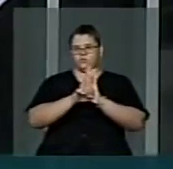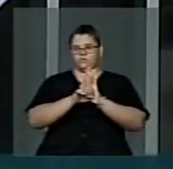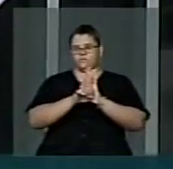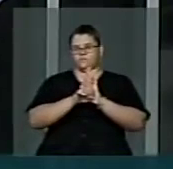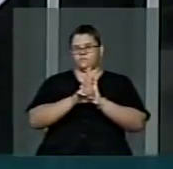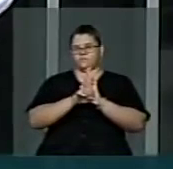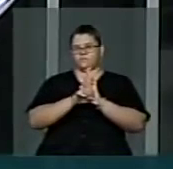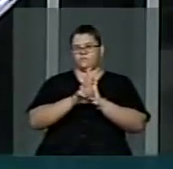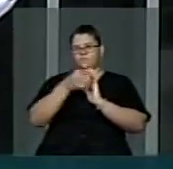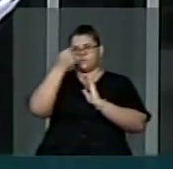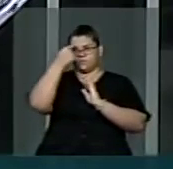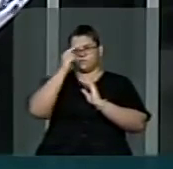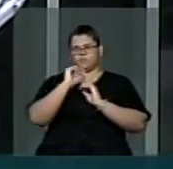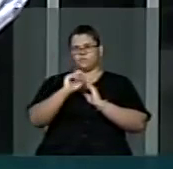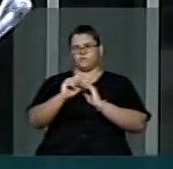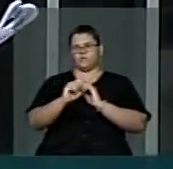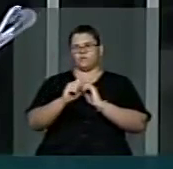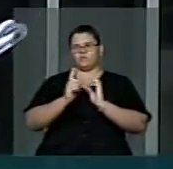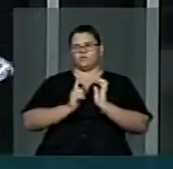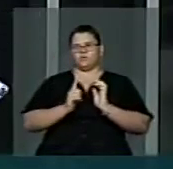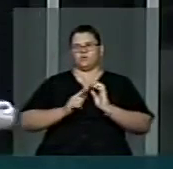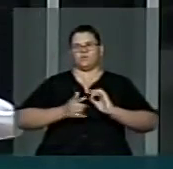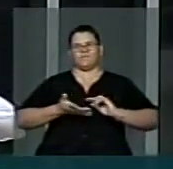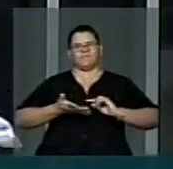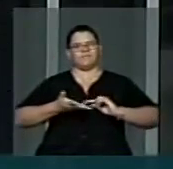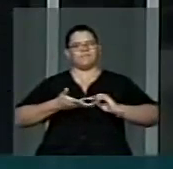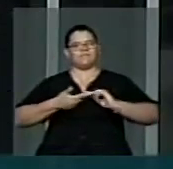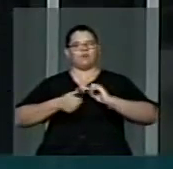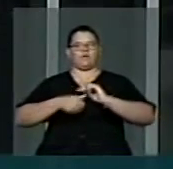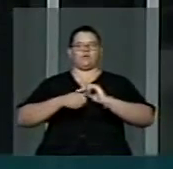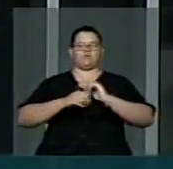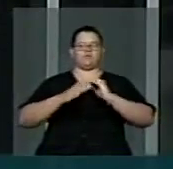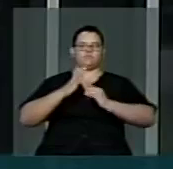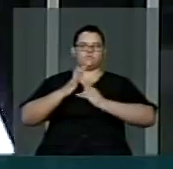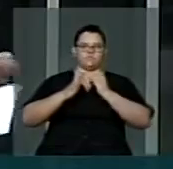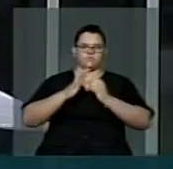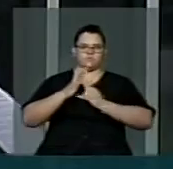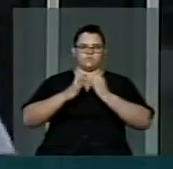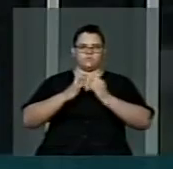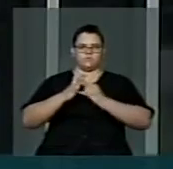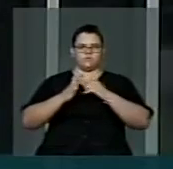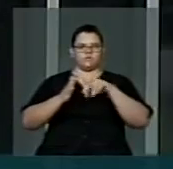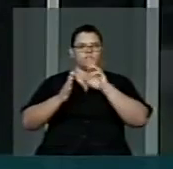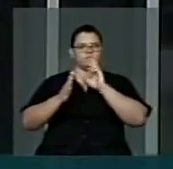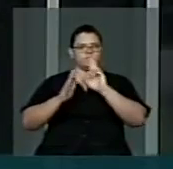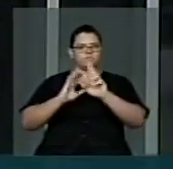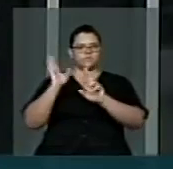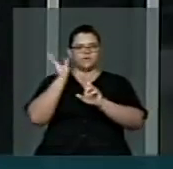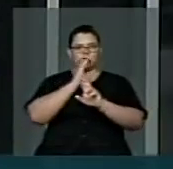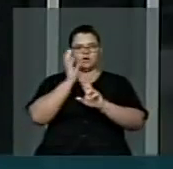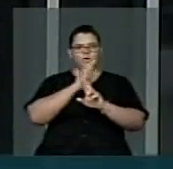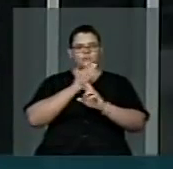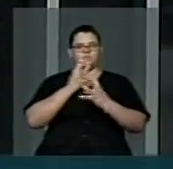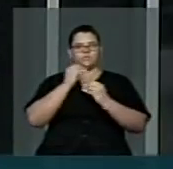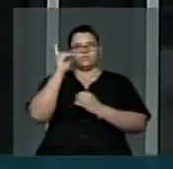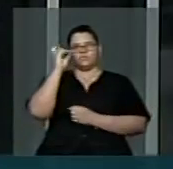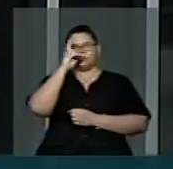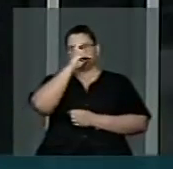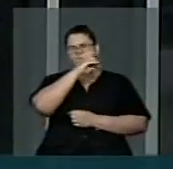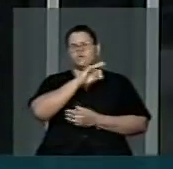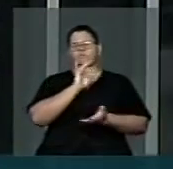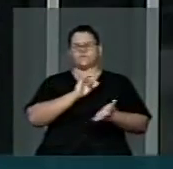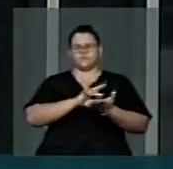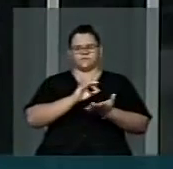si um incrível número de entidades, o que expõe de pronto o grau de dificuldade que